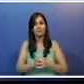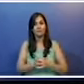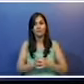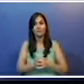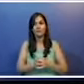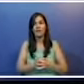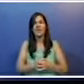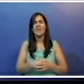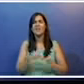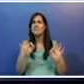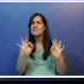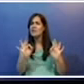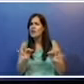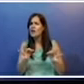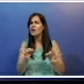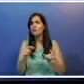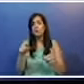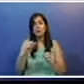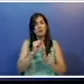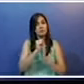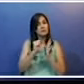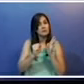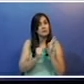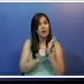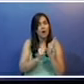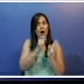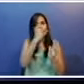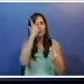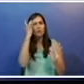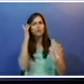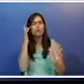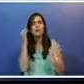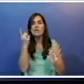Estejam certos de que neste século, quem não for um